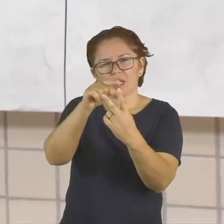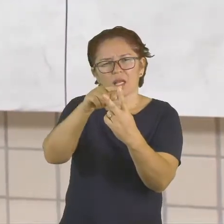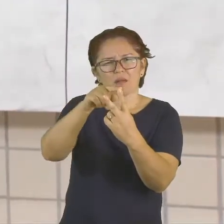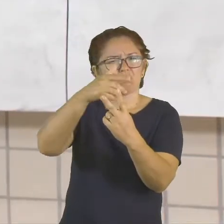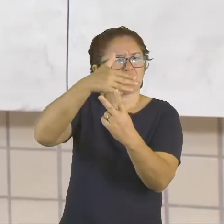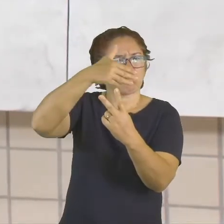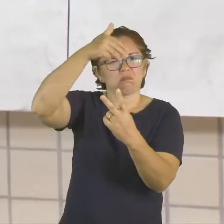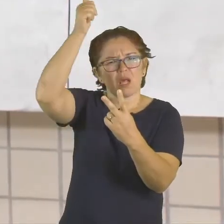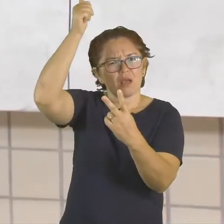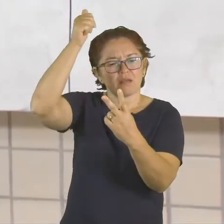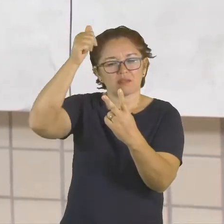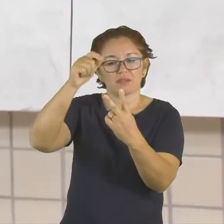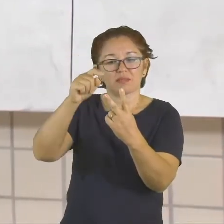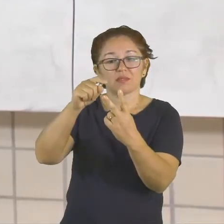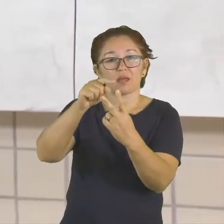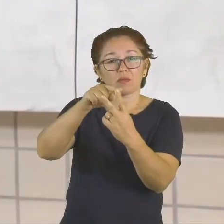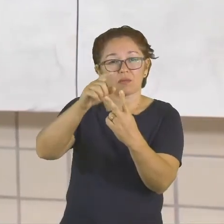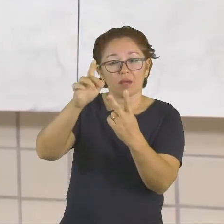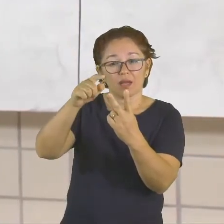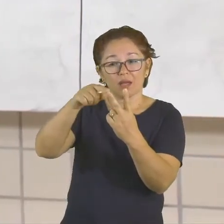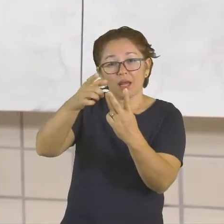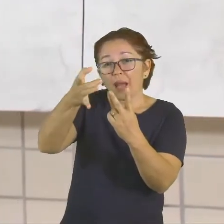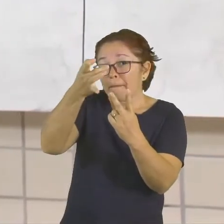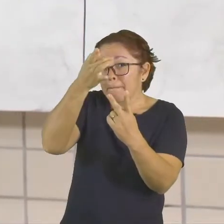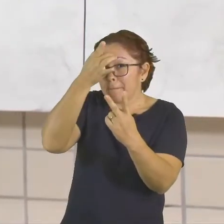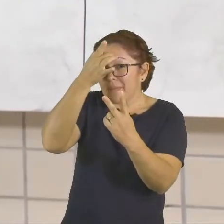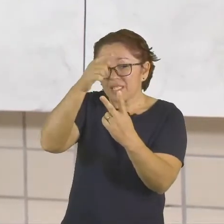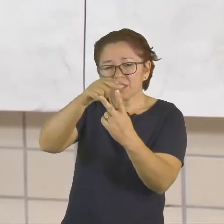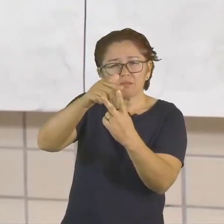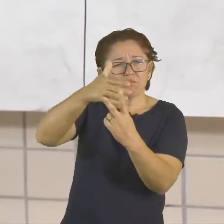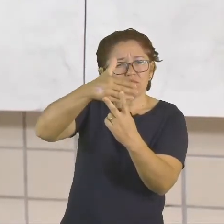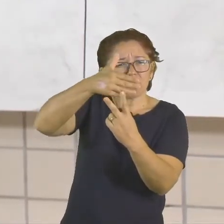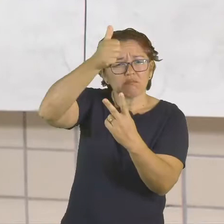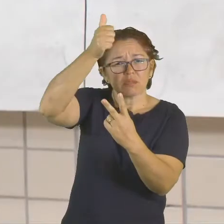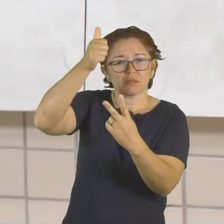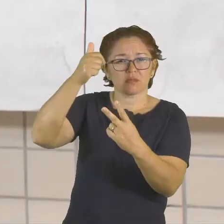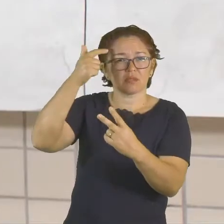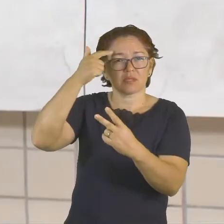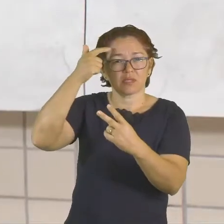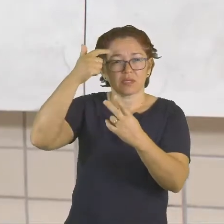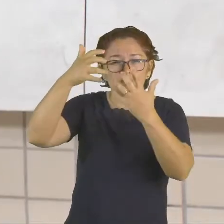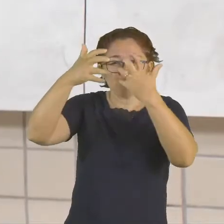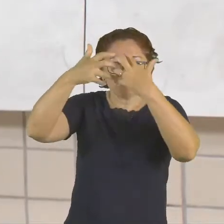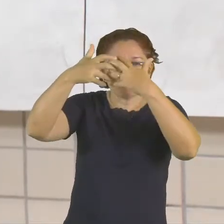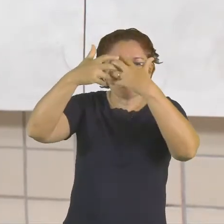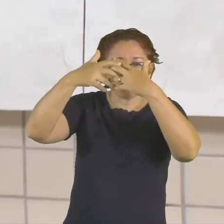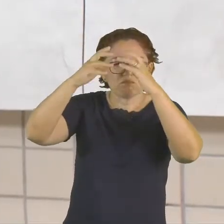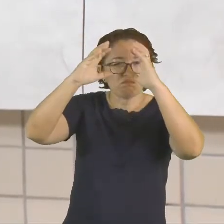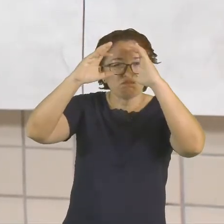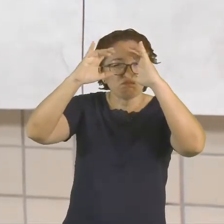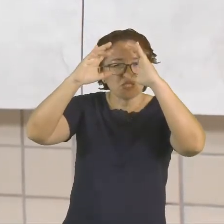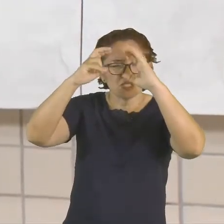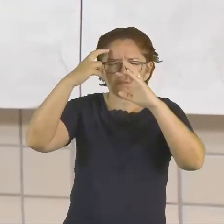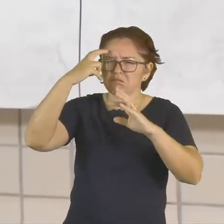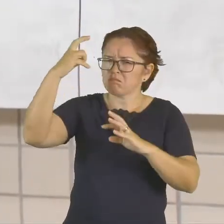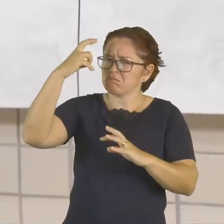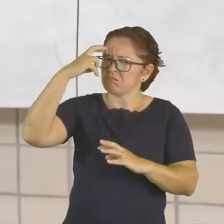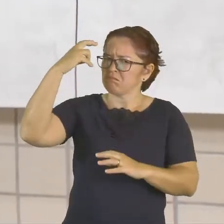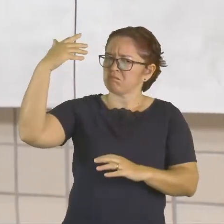ser humano, ela é de grandes habilidades. Então essa ideia que ele